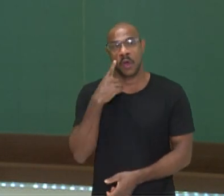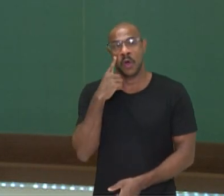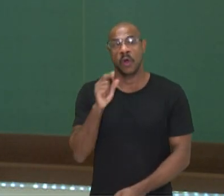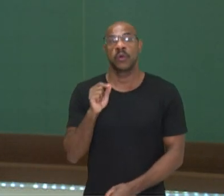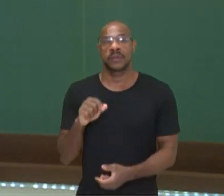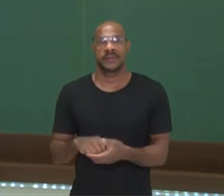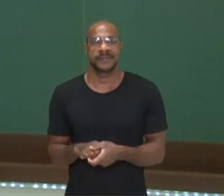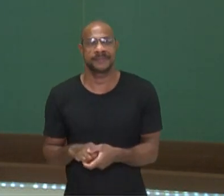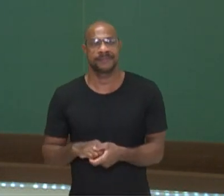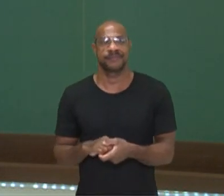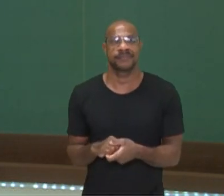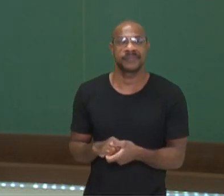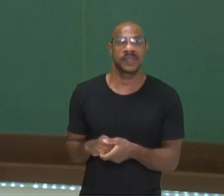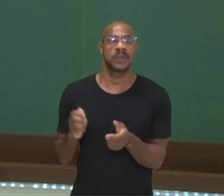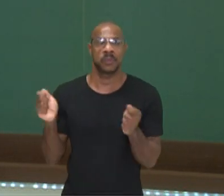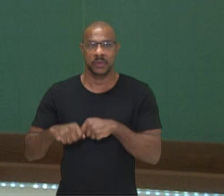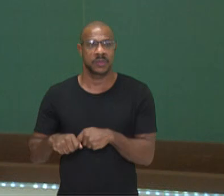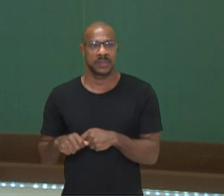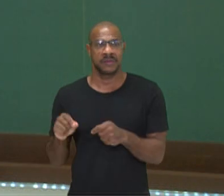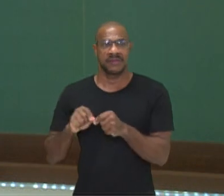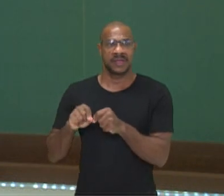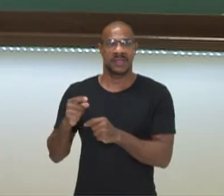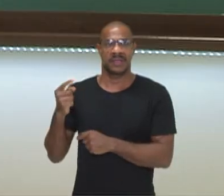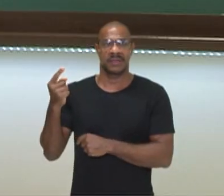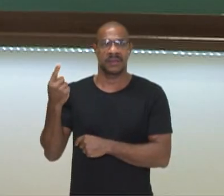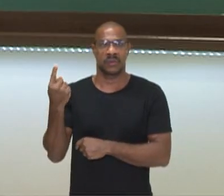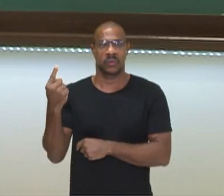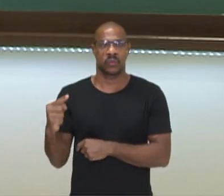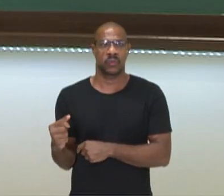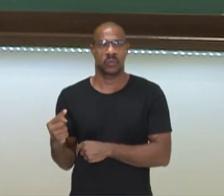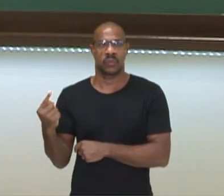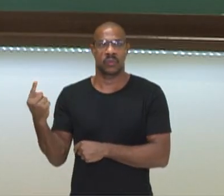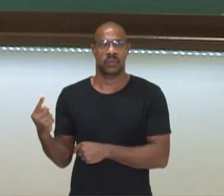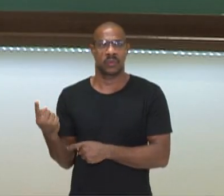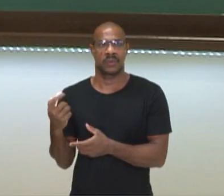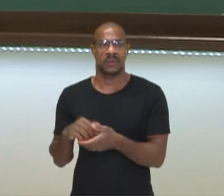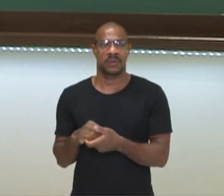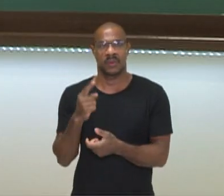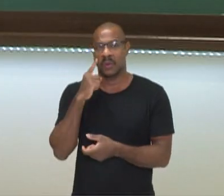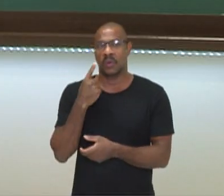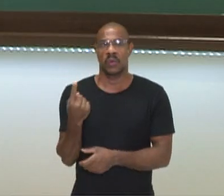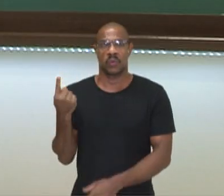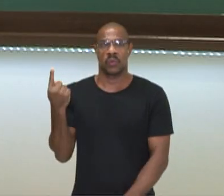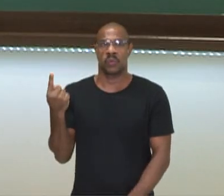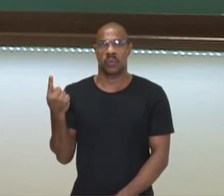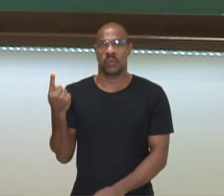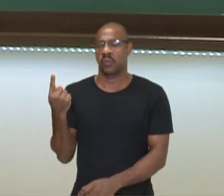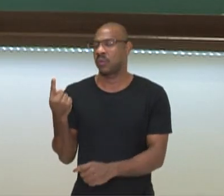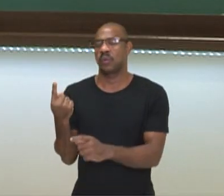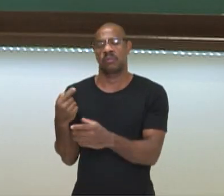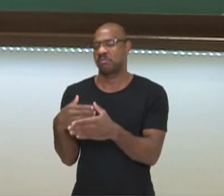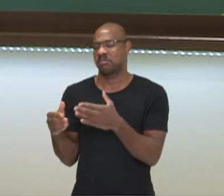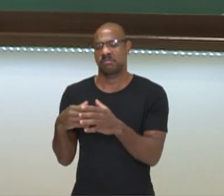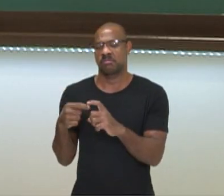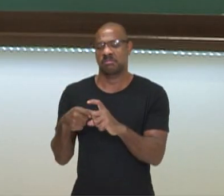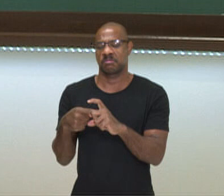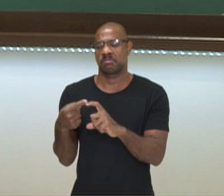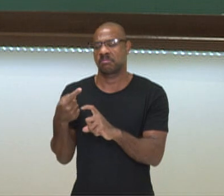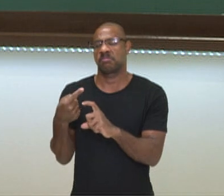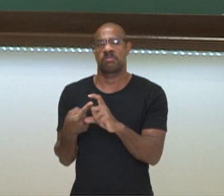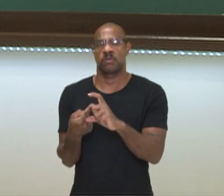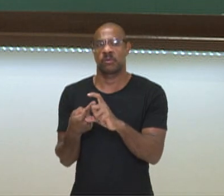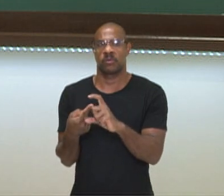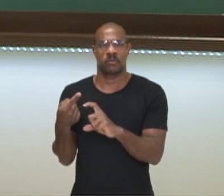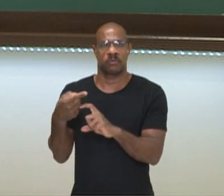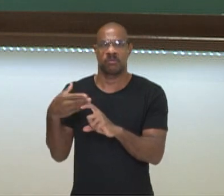prof já adiantou aqui. Eu podia já ter feito isso? Podia porque o número 1 elevado a qualquer expoente, ou seja,